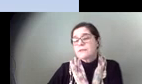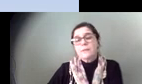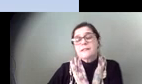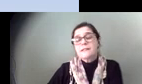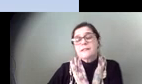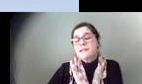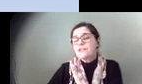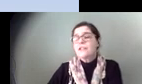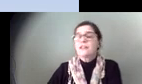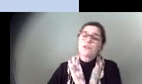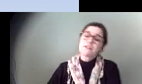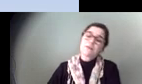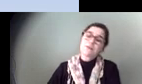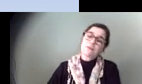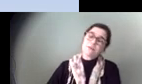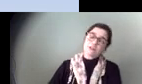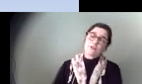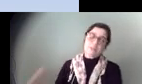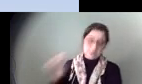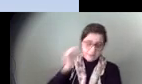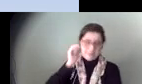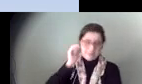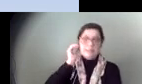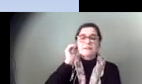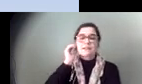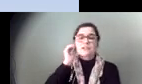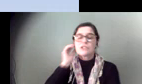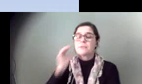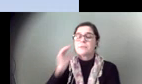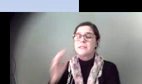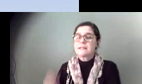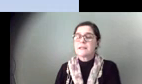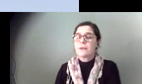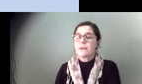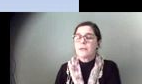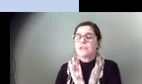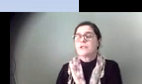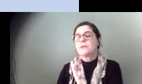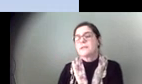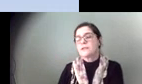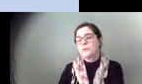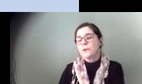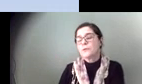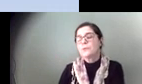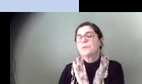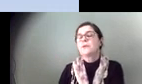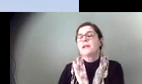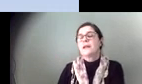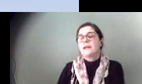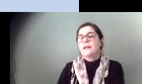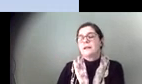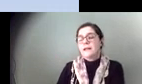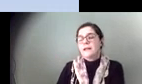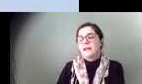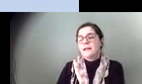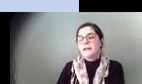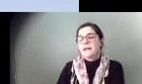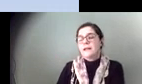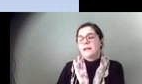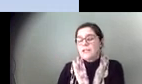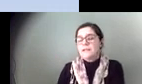avaliação de aprendizagem, aquilo que nós já conversamos esse ano, né, que a gente precisa realmente ter o acesso do aluno,